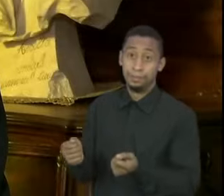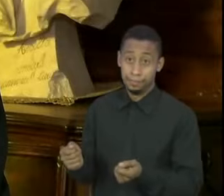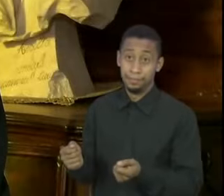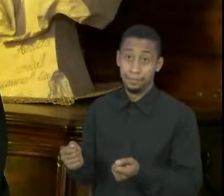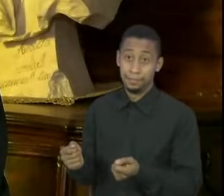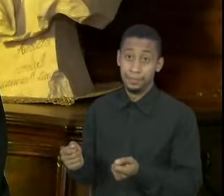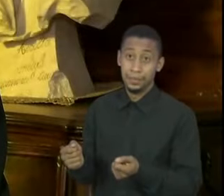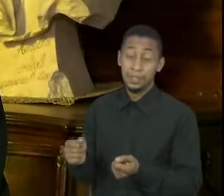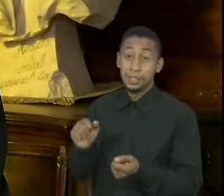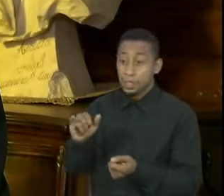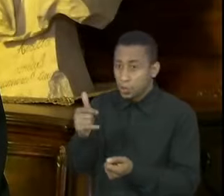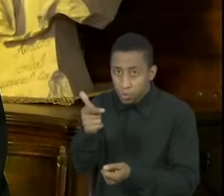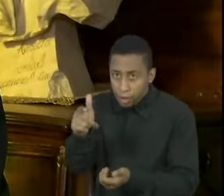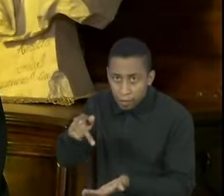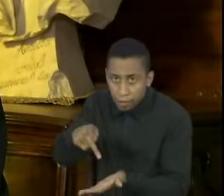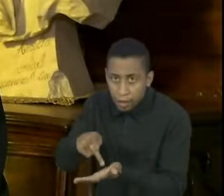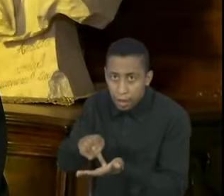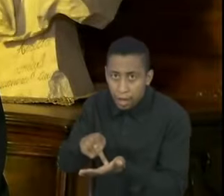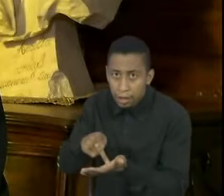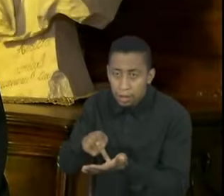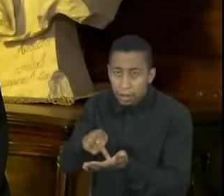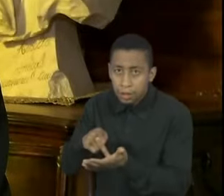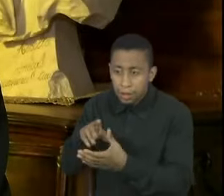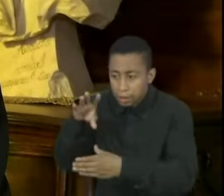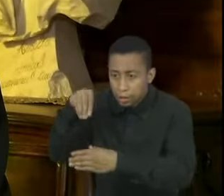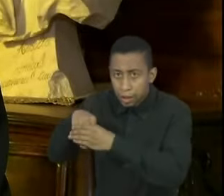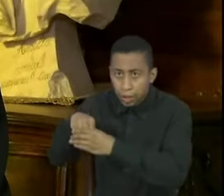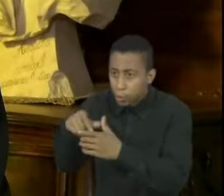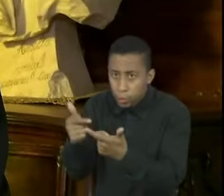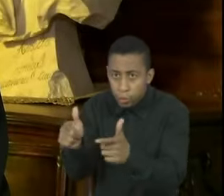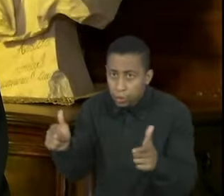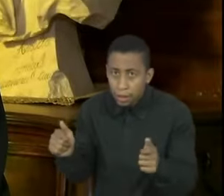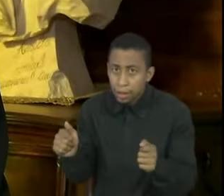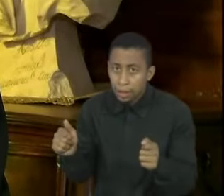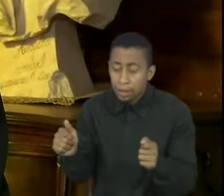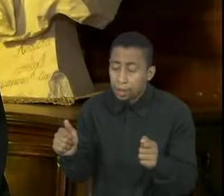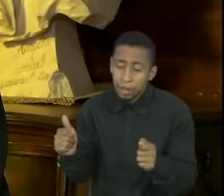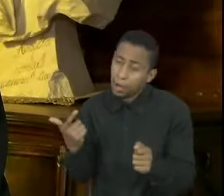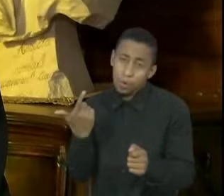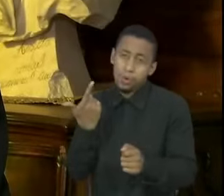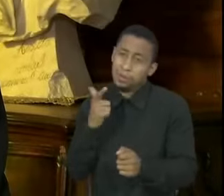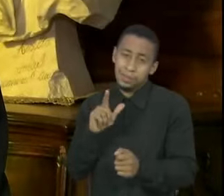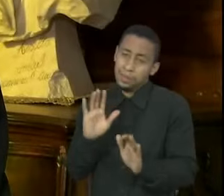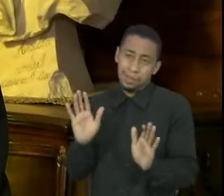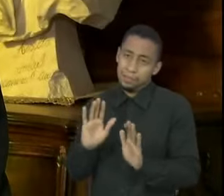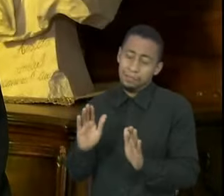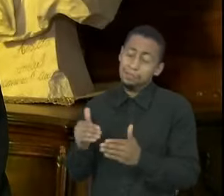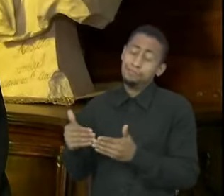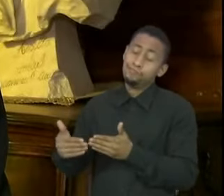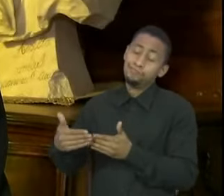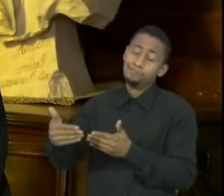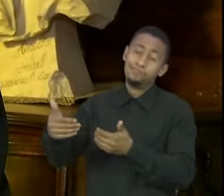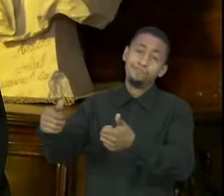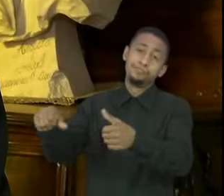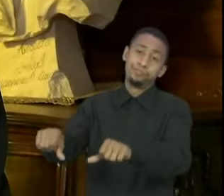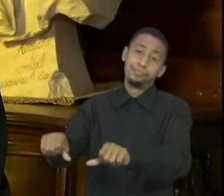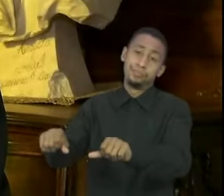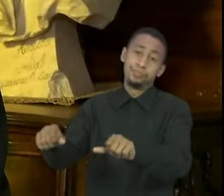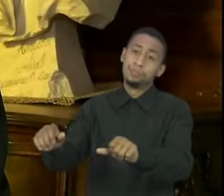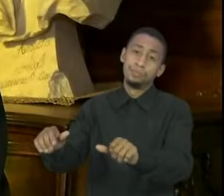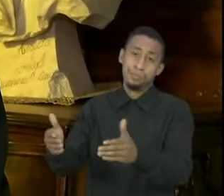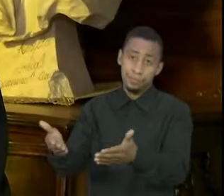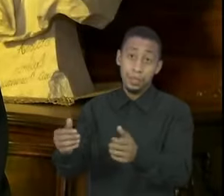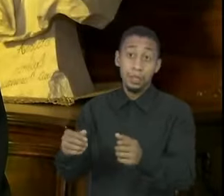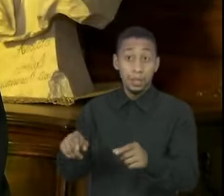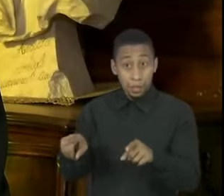e sem verdades sem falar da Verdade uma instituição não vai longe por outro lado ela